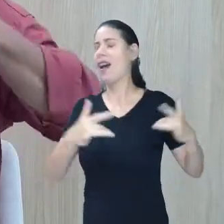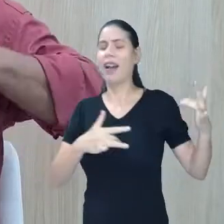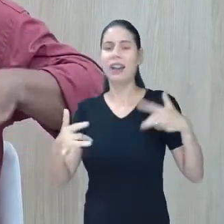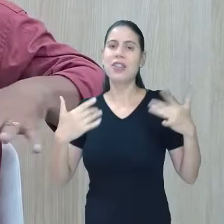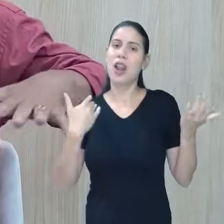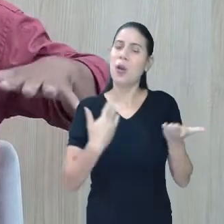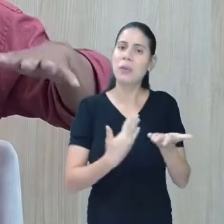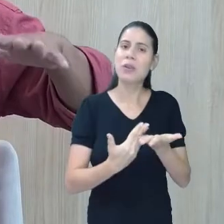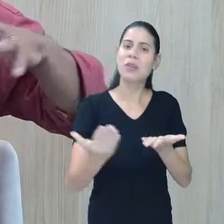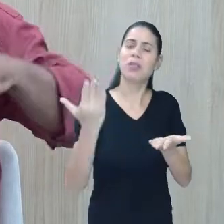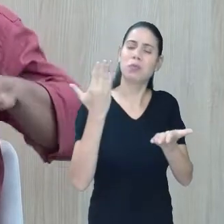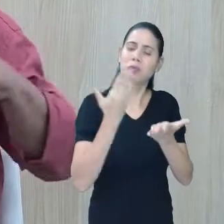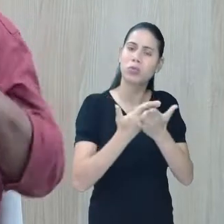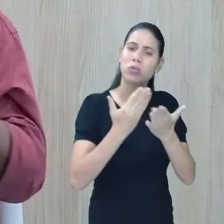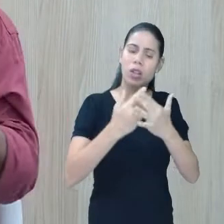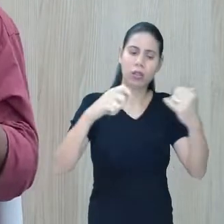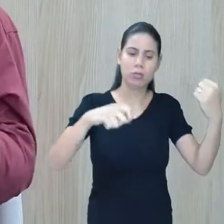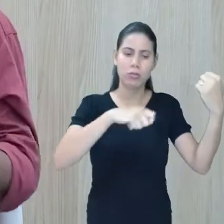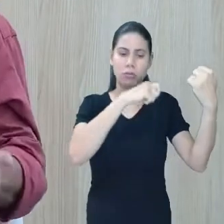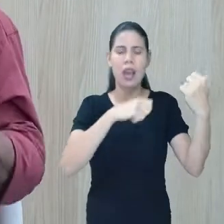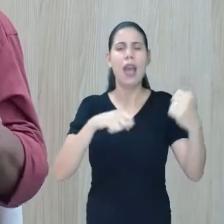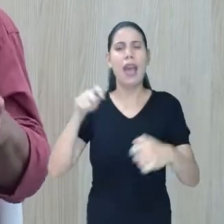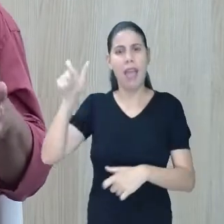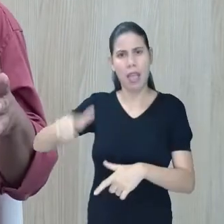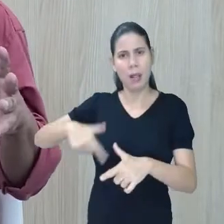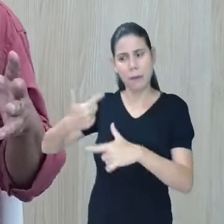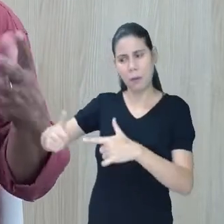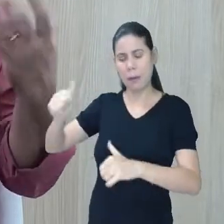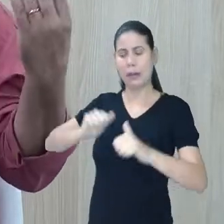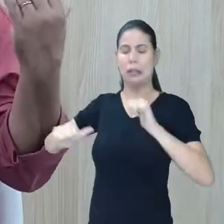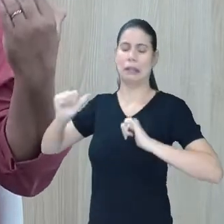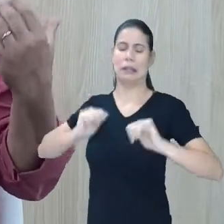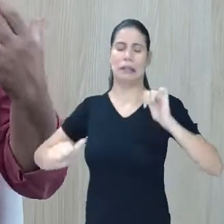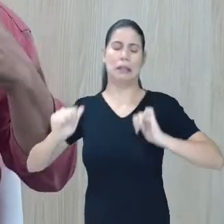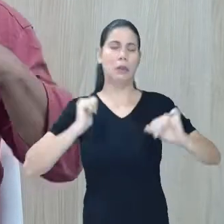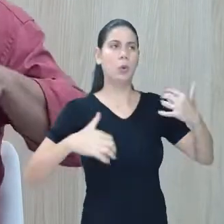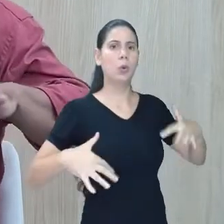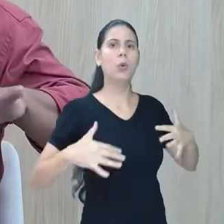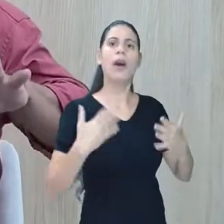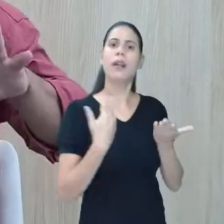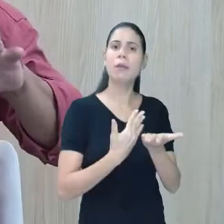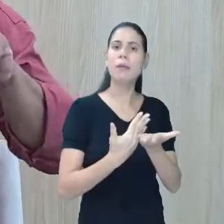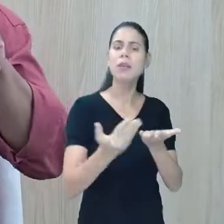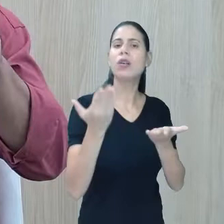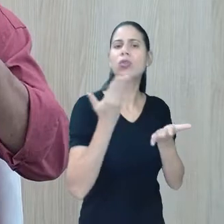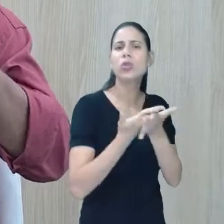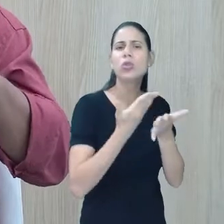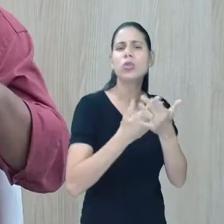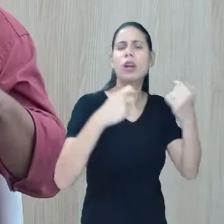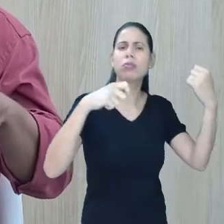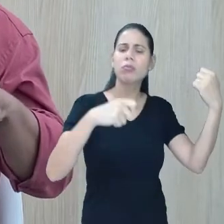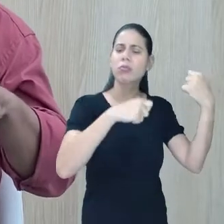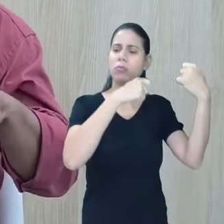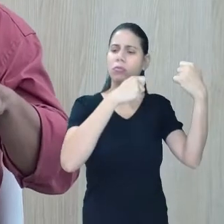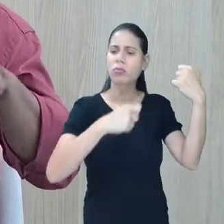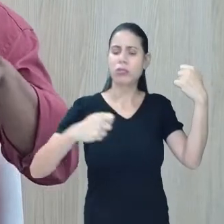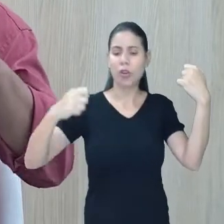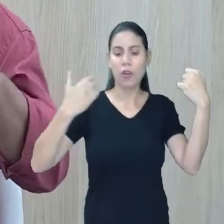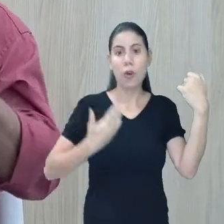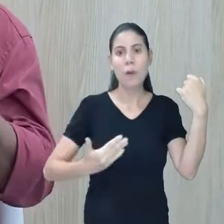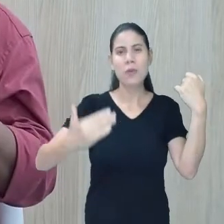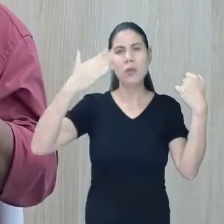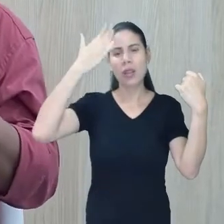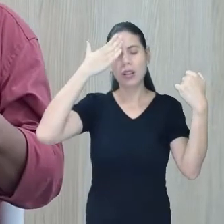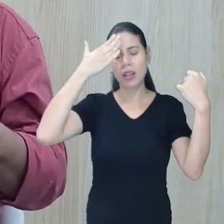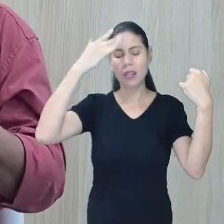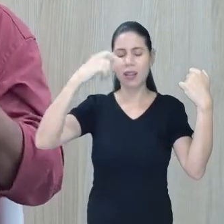foi se acalmando, ela tinha problemas de ansiedade e tal. Então ela estudando violino, foi entendendo também o português, e